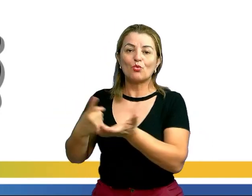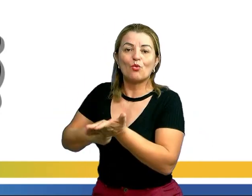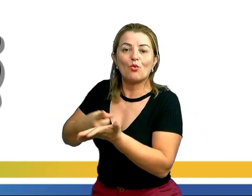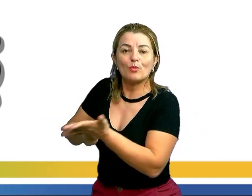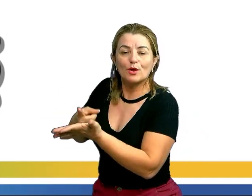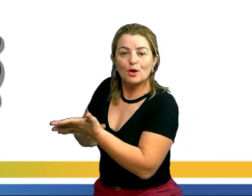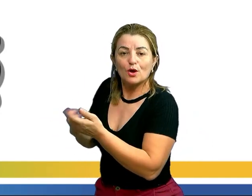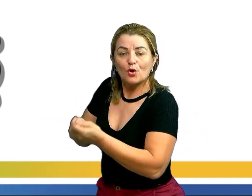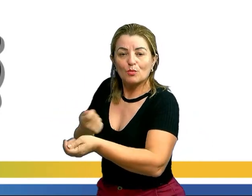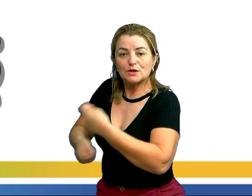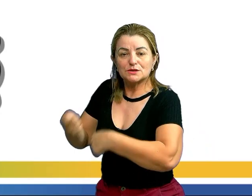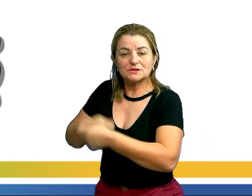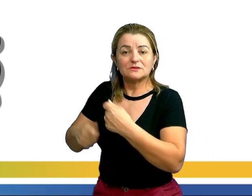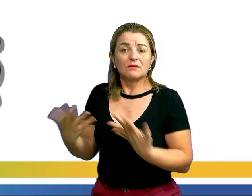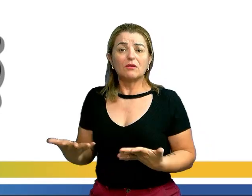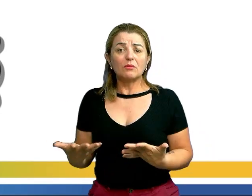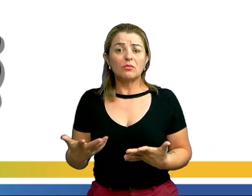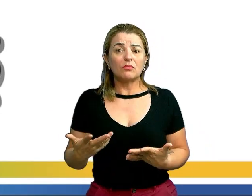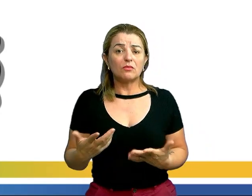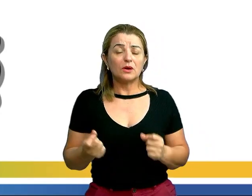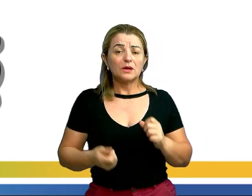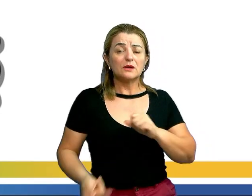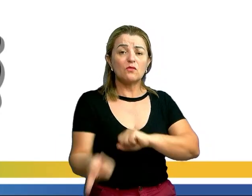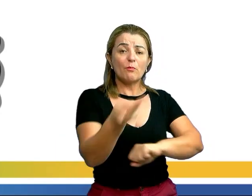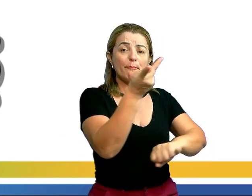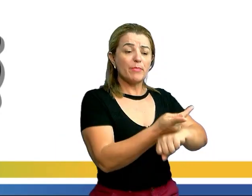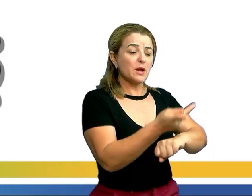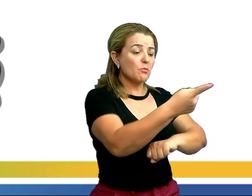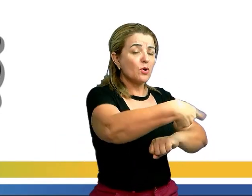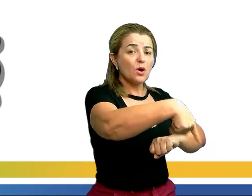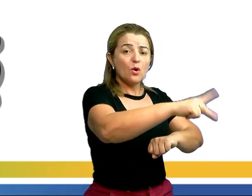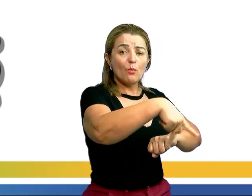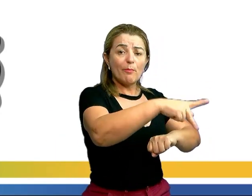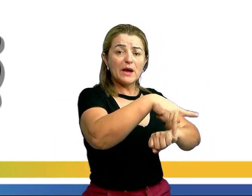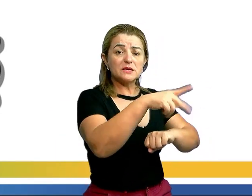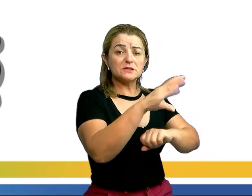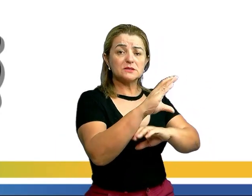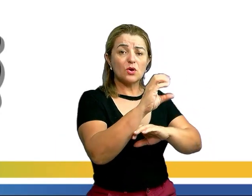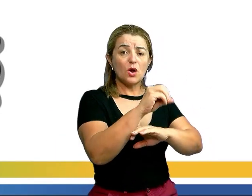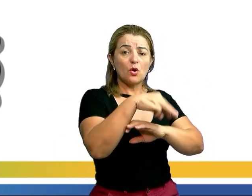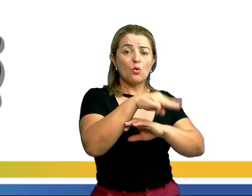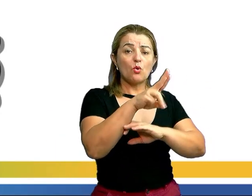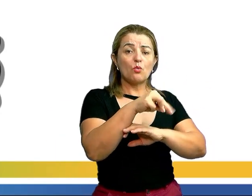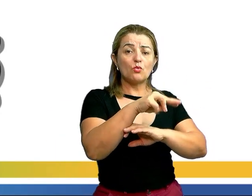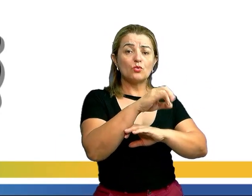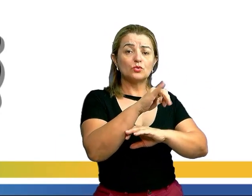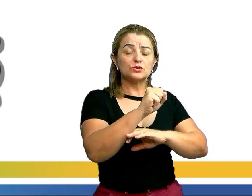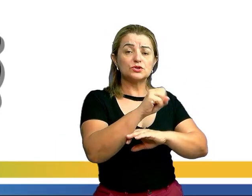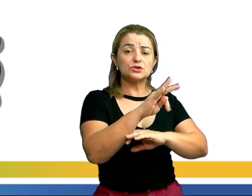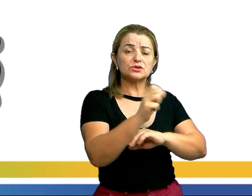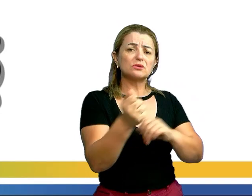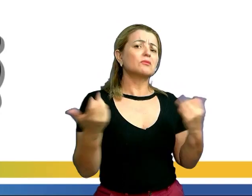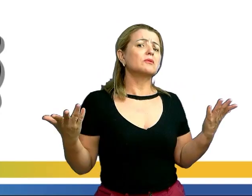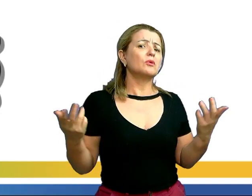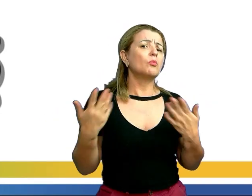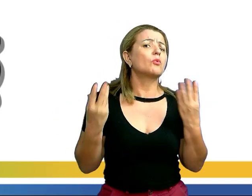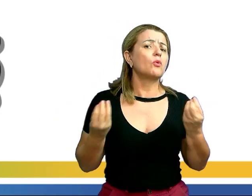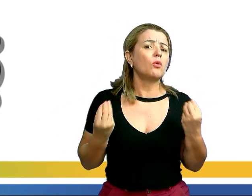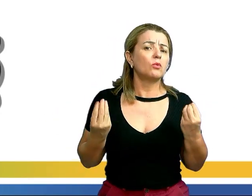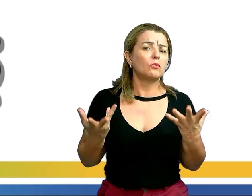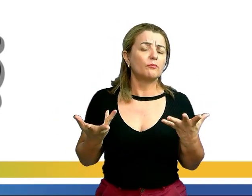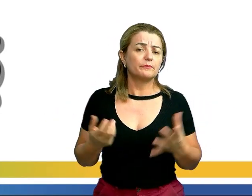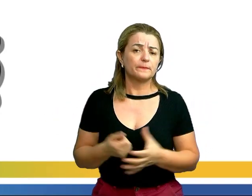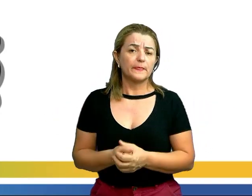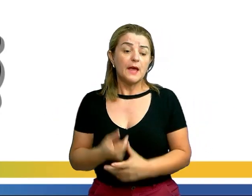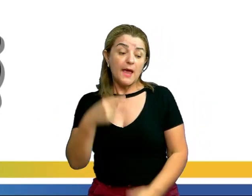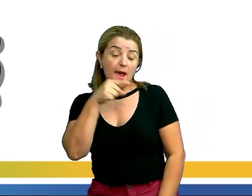estávamos premiando um país comunista? Havia umas contradições aí, né, nesse momento da história. Então,